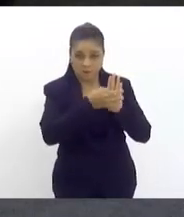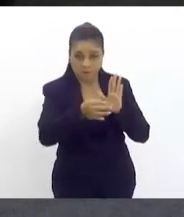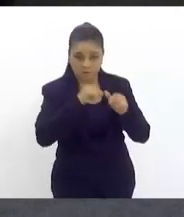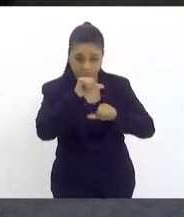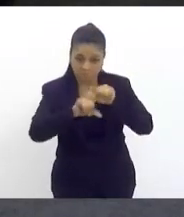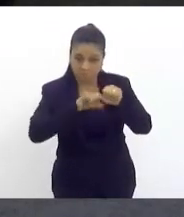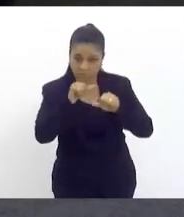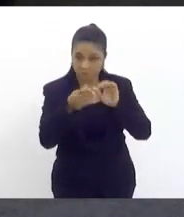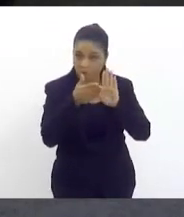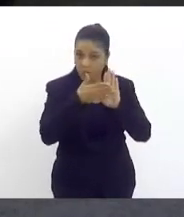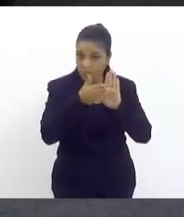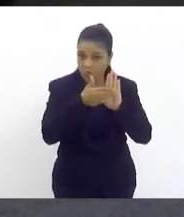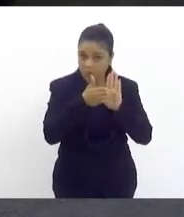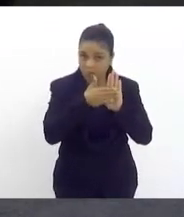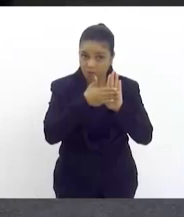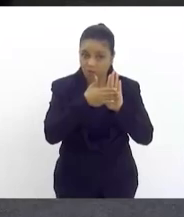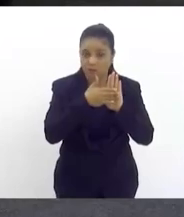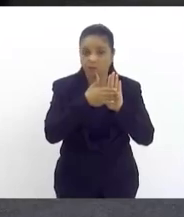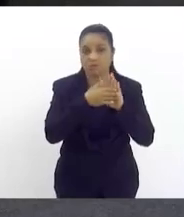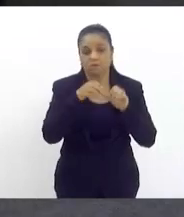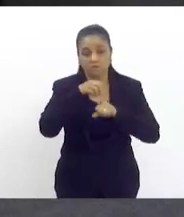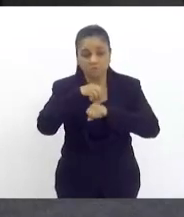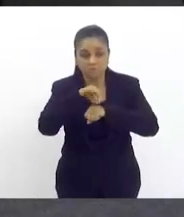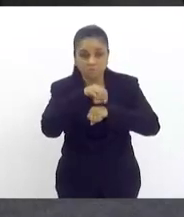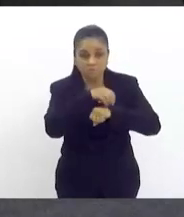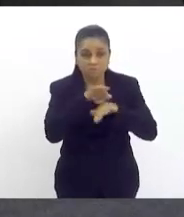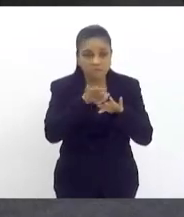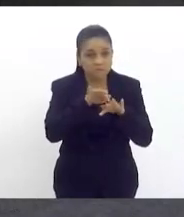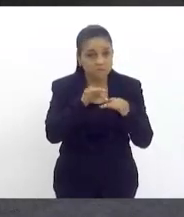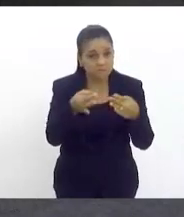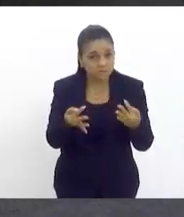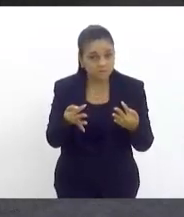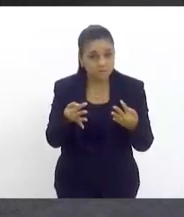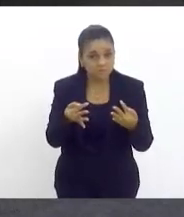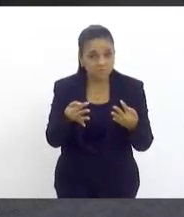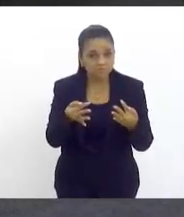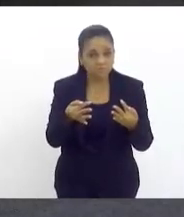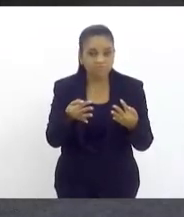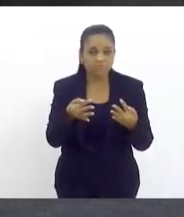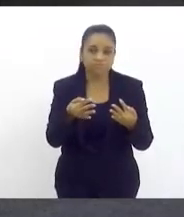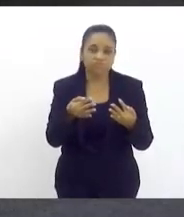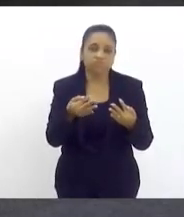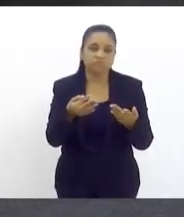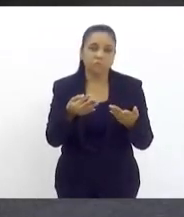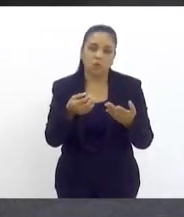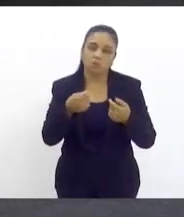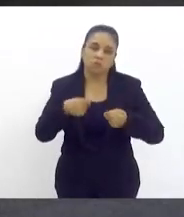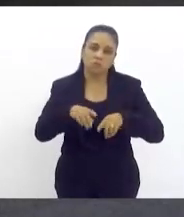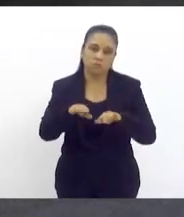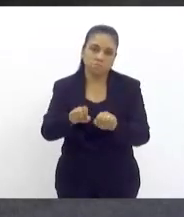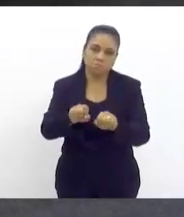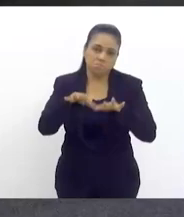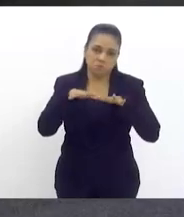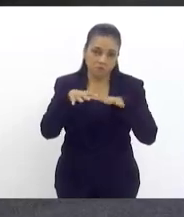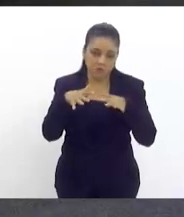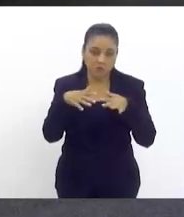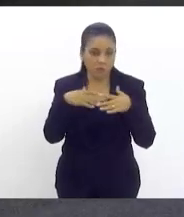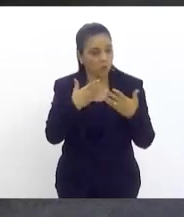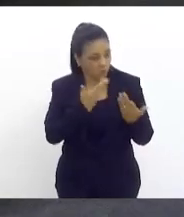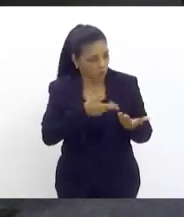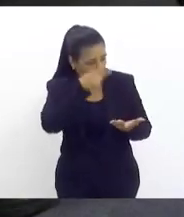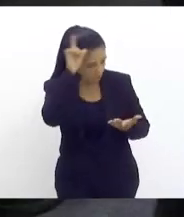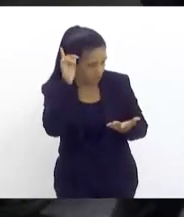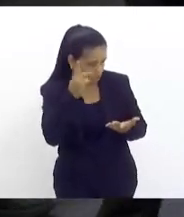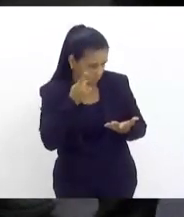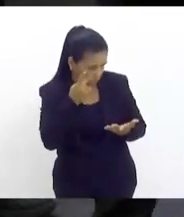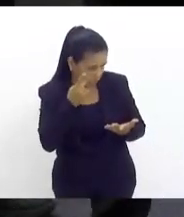a presente proposta em indicação simples, ela perde objeto em plenário. Não é isso, deputado Luiz Paulo? E aí a